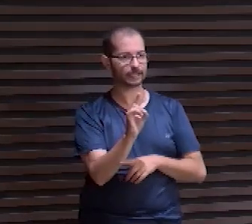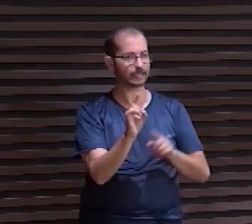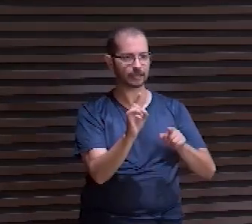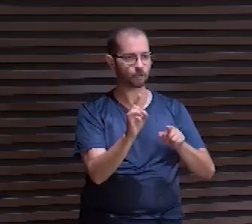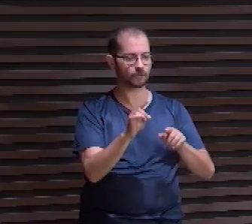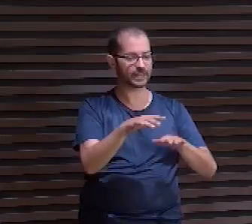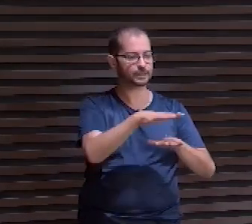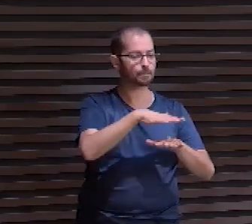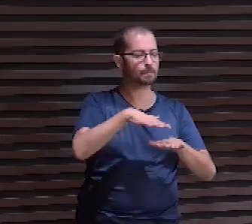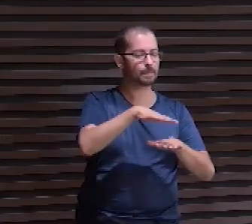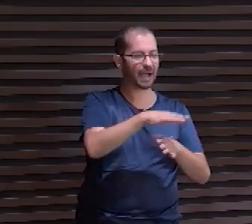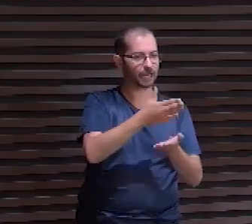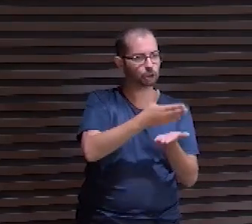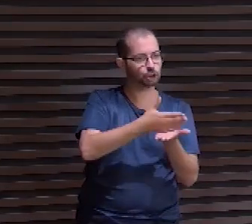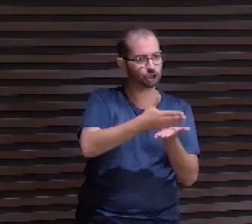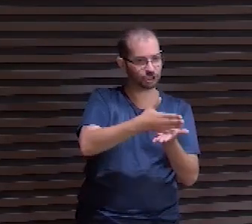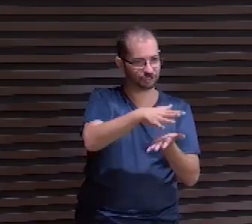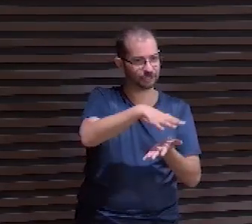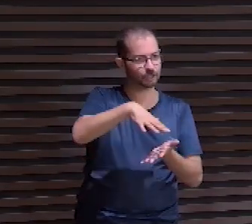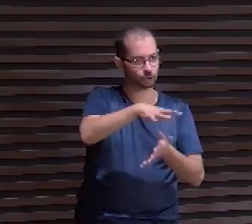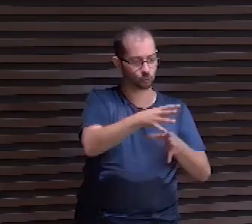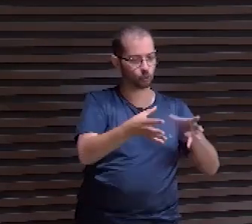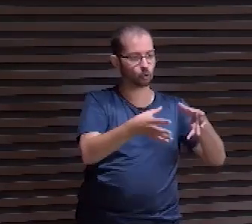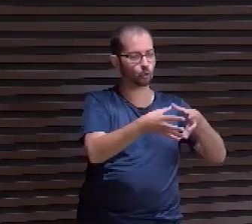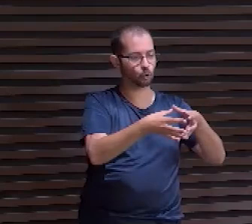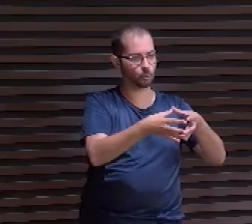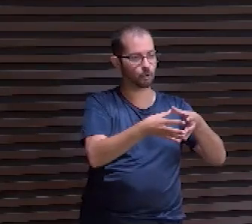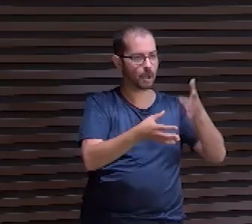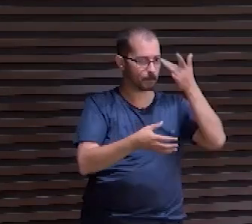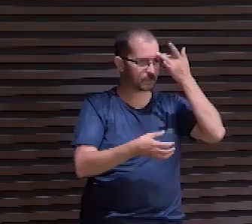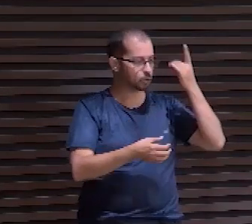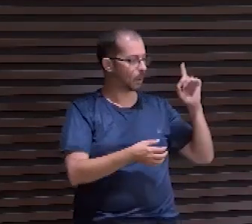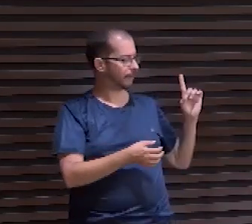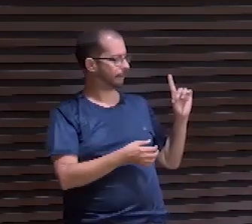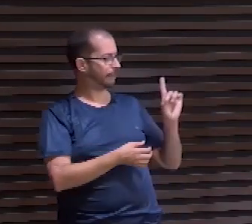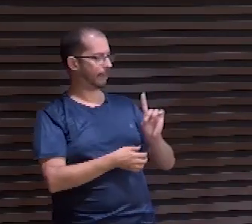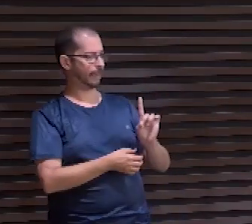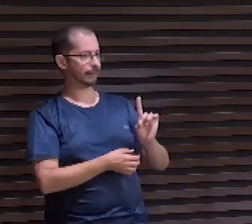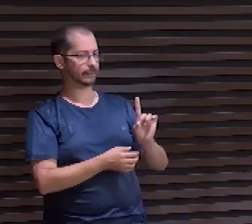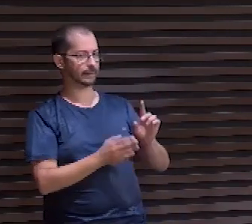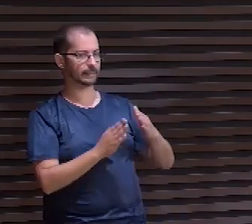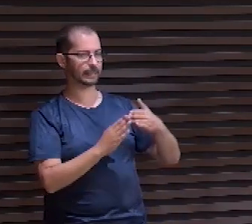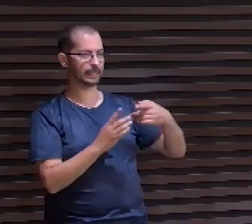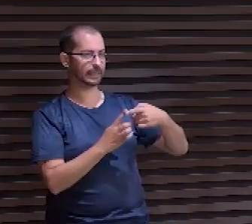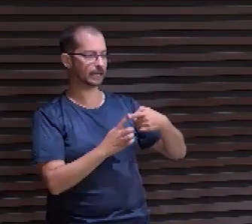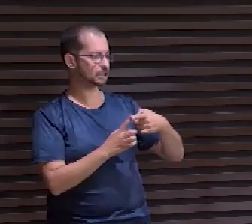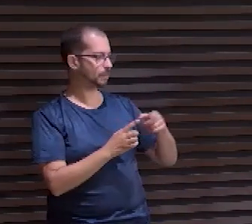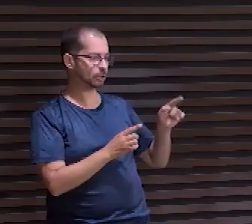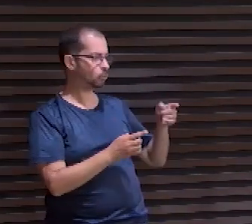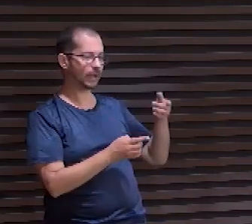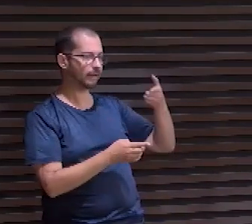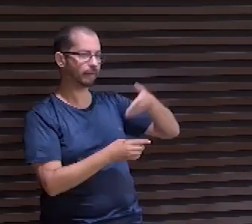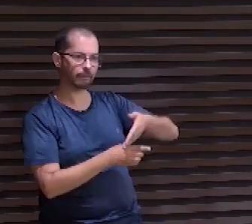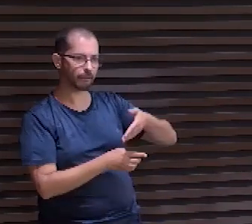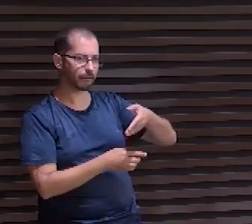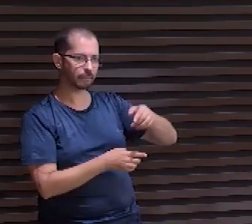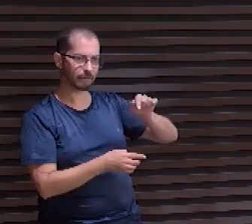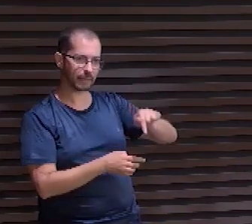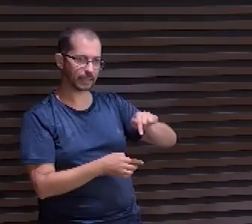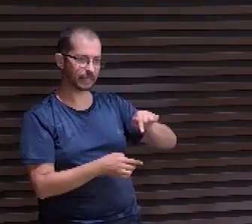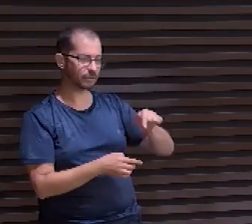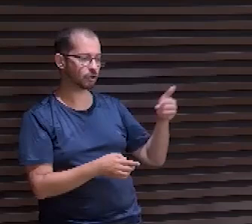Senhor, mas que entra na igreja para